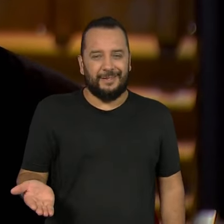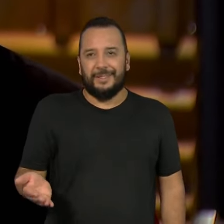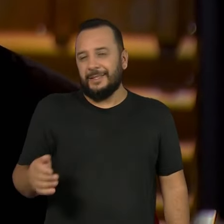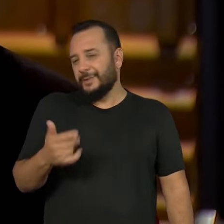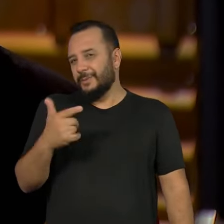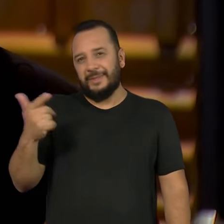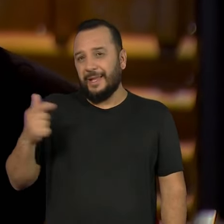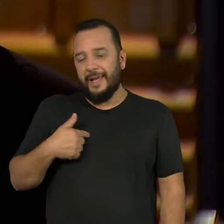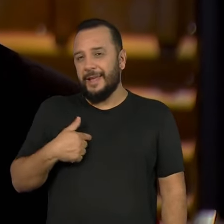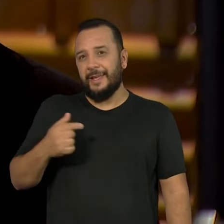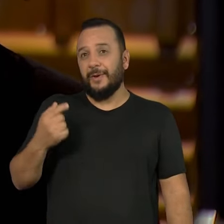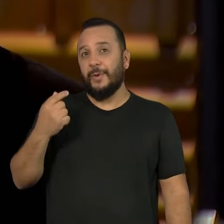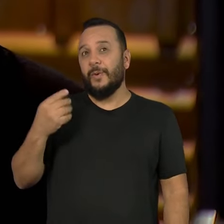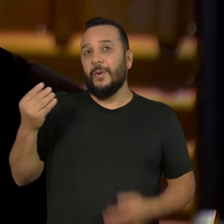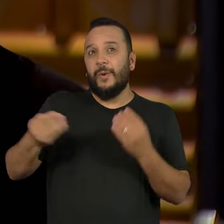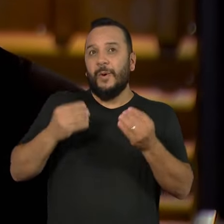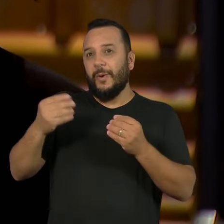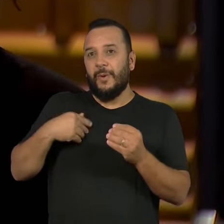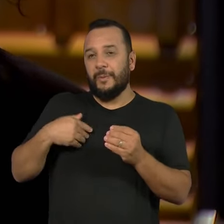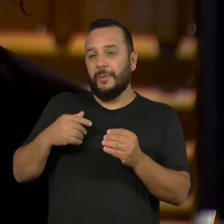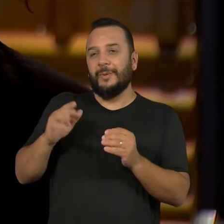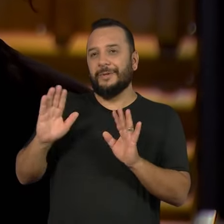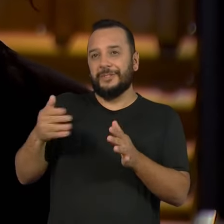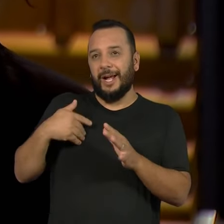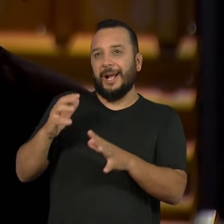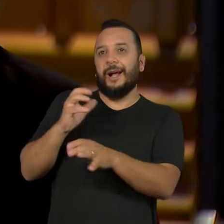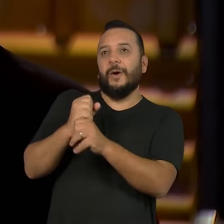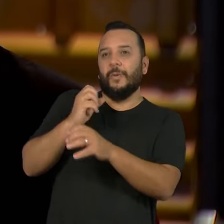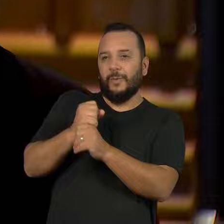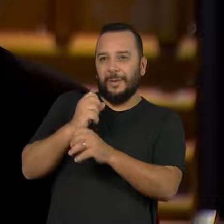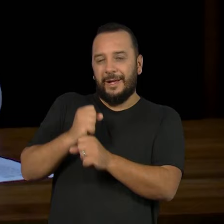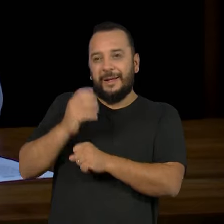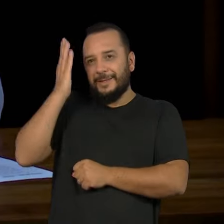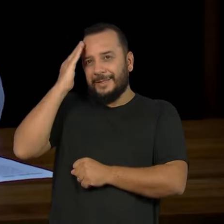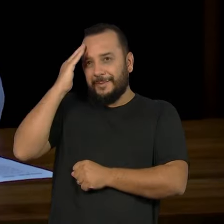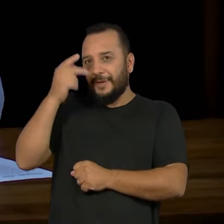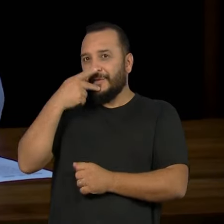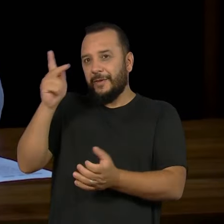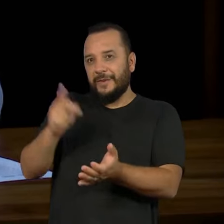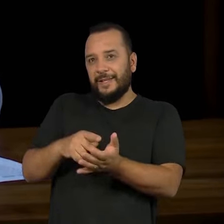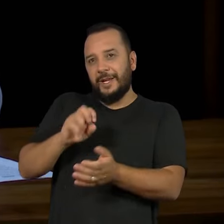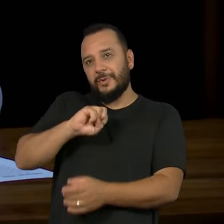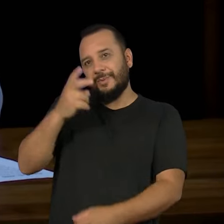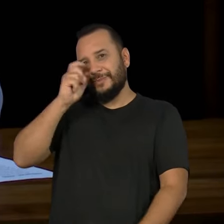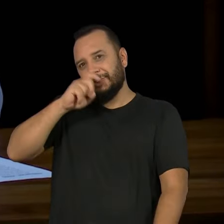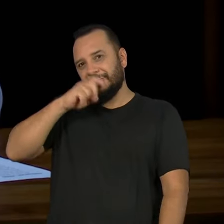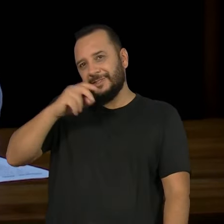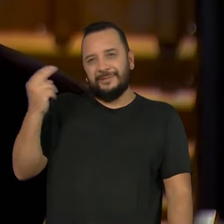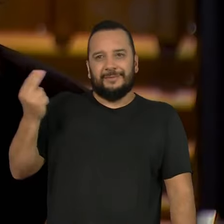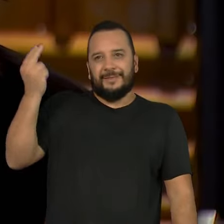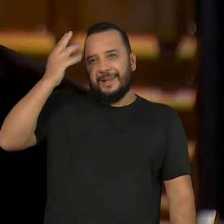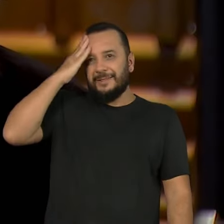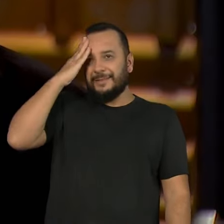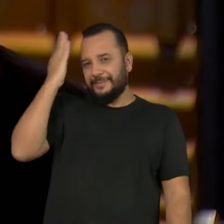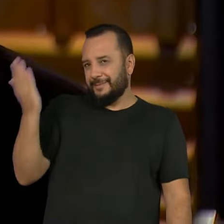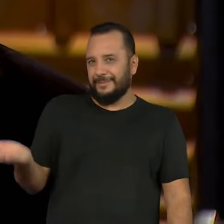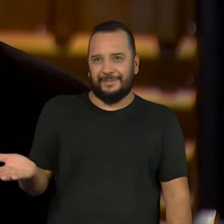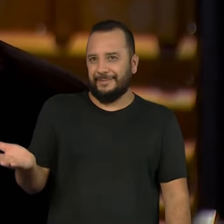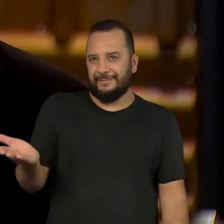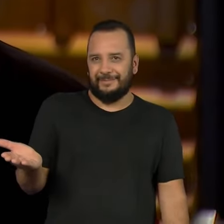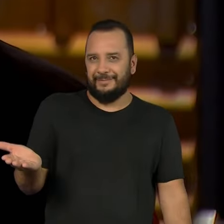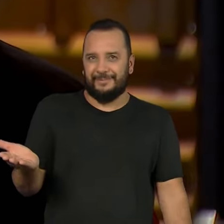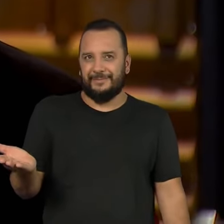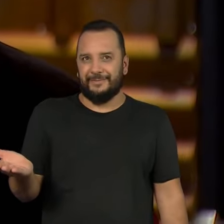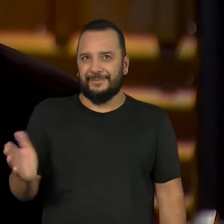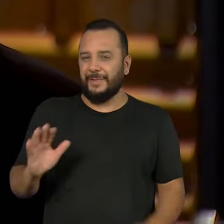lupa uma um medid metet eh da sinceridade nas eleições nas candidaturas que mobilizam sua identidade religiosa